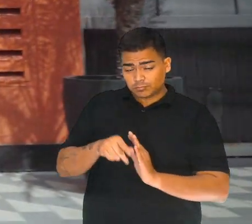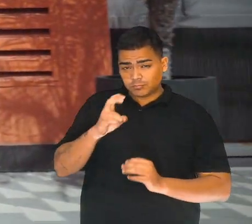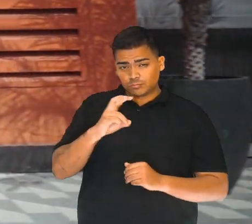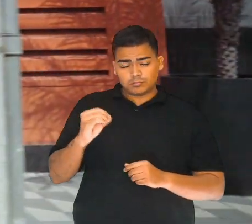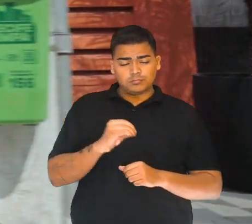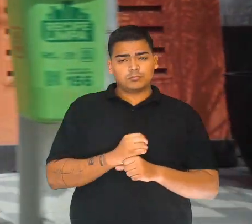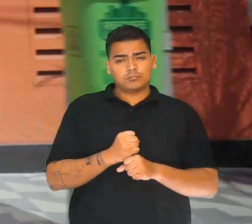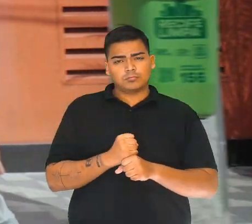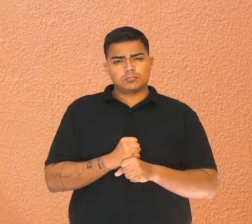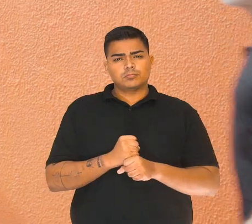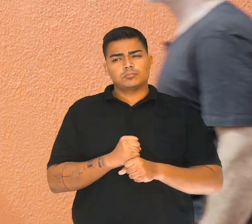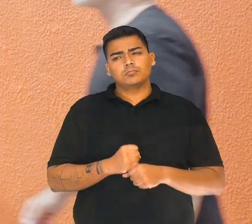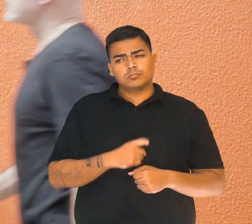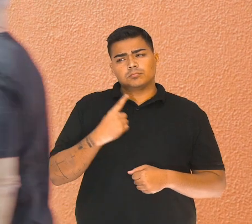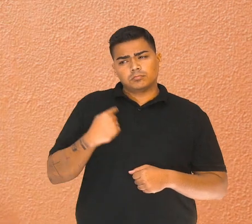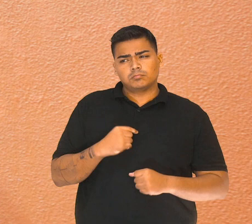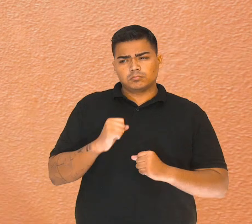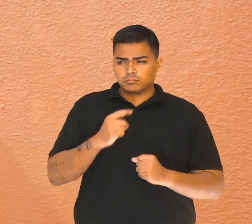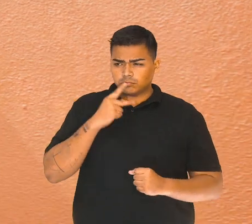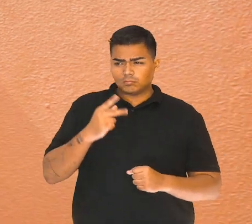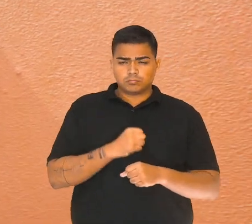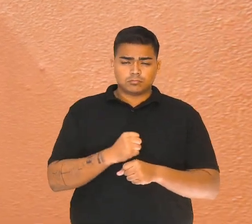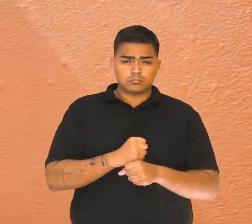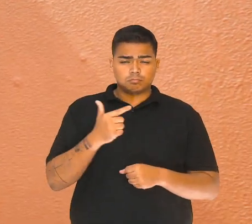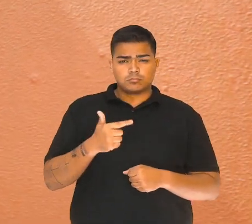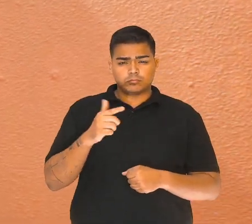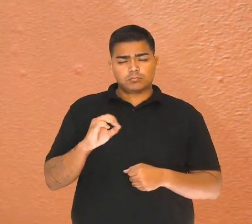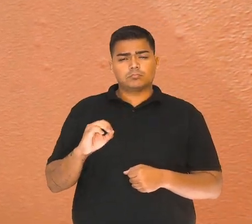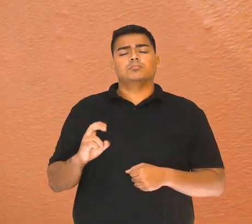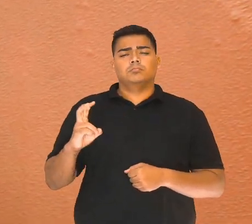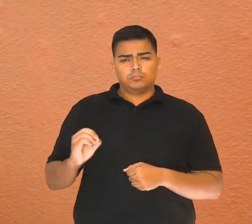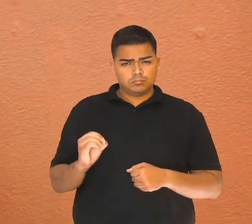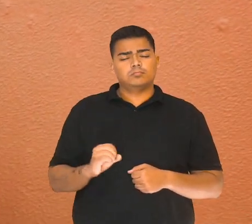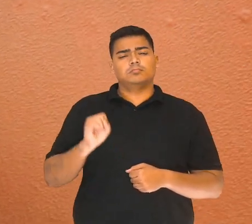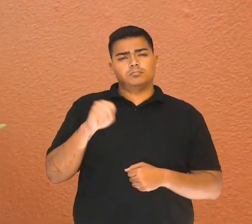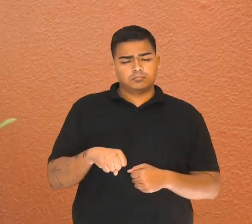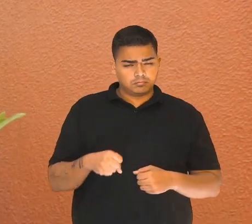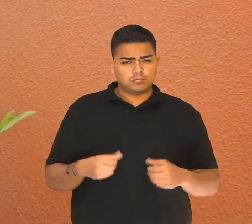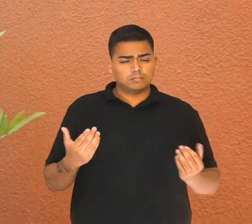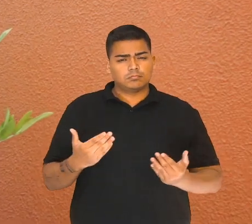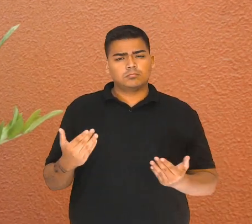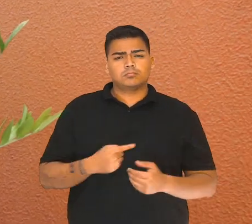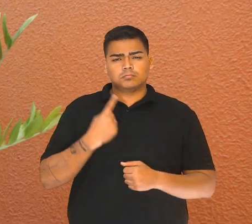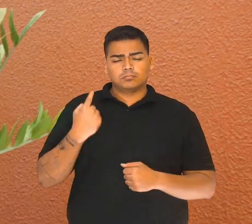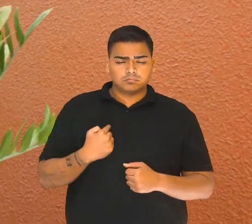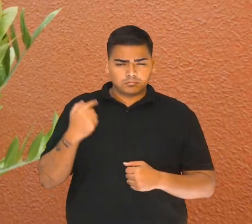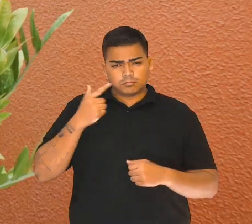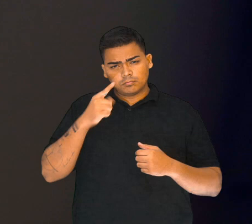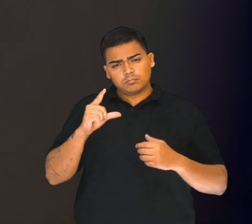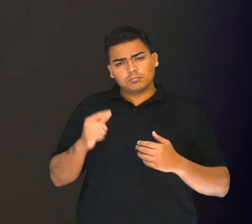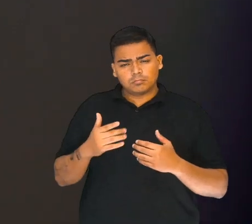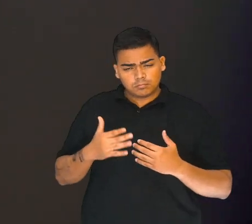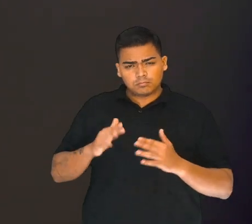50 anos. Nós poderemos dizer, em 2050, que agora já dá para